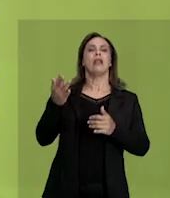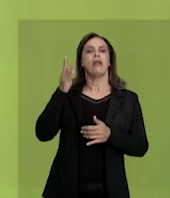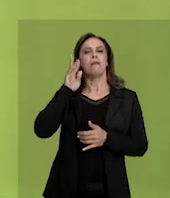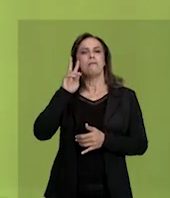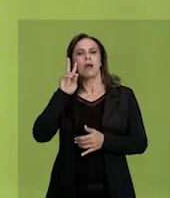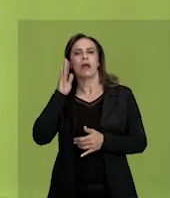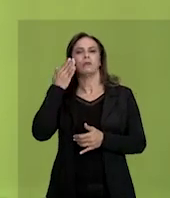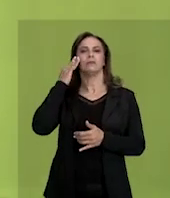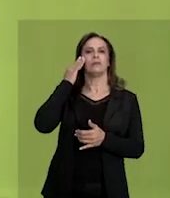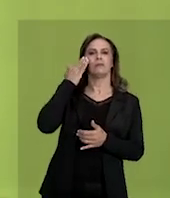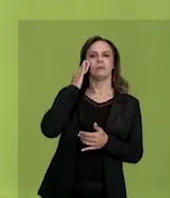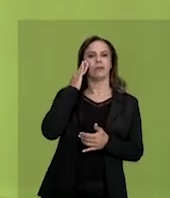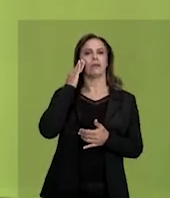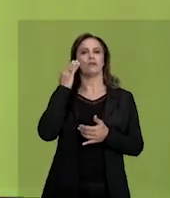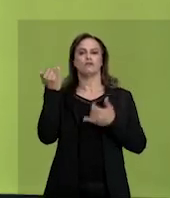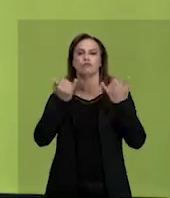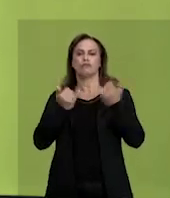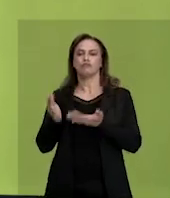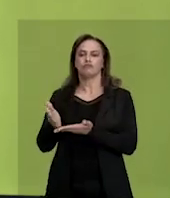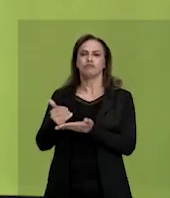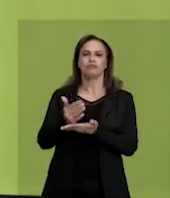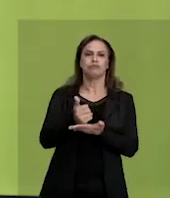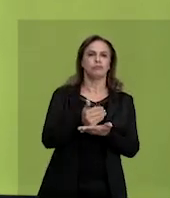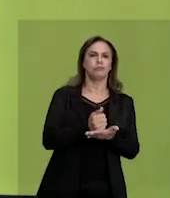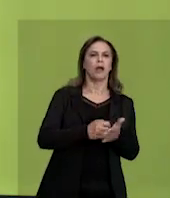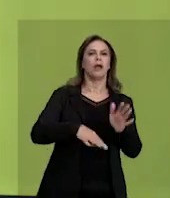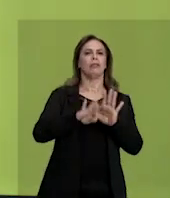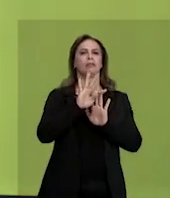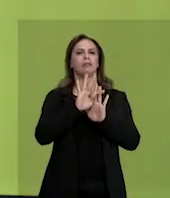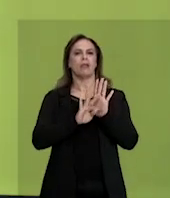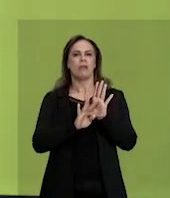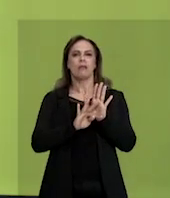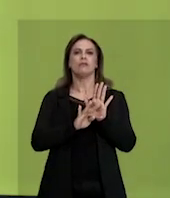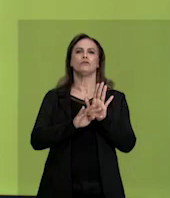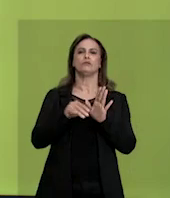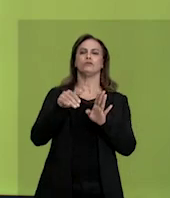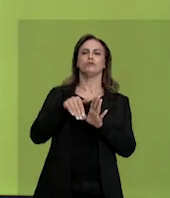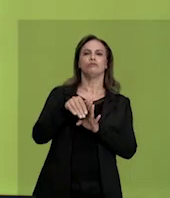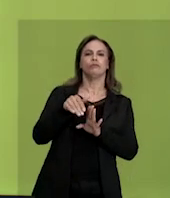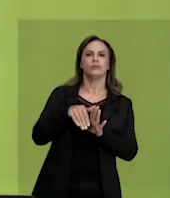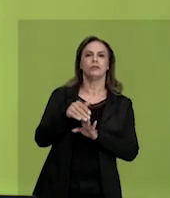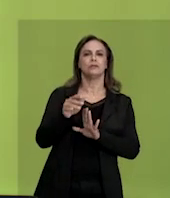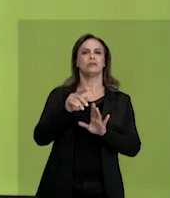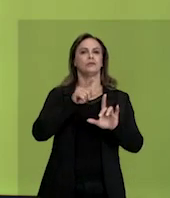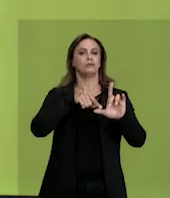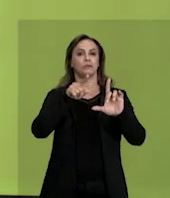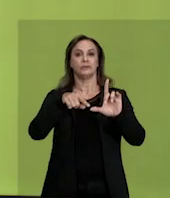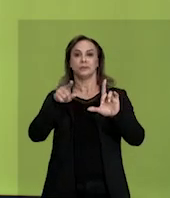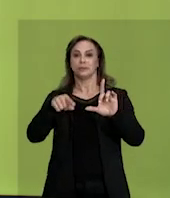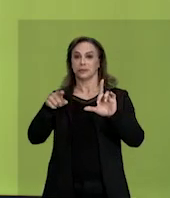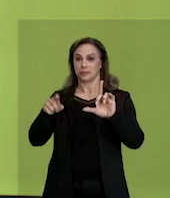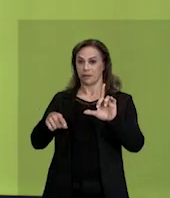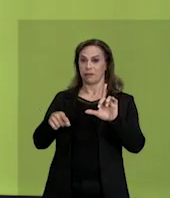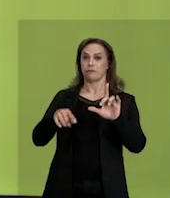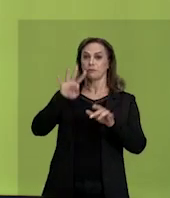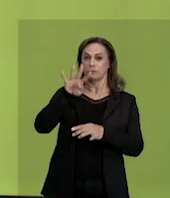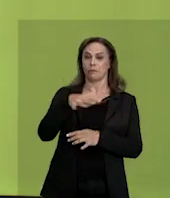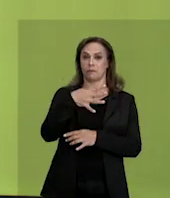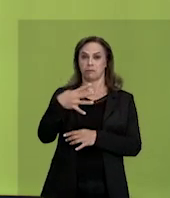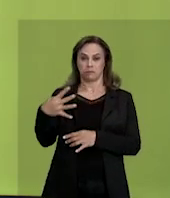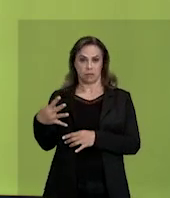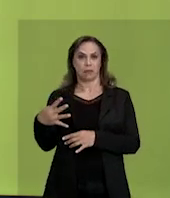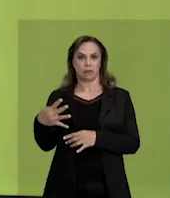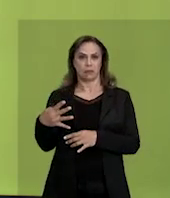em equações, gráficos e ou tabelas, a consistência dos argumentos e a coerência das conclusões,